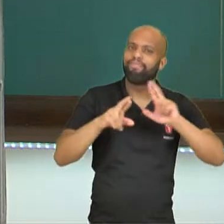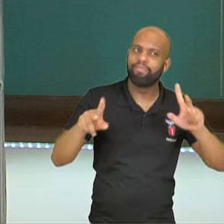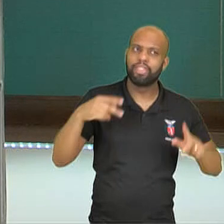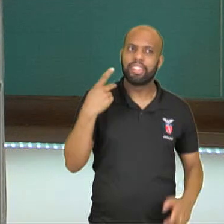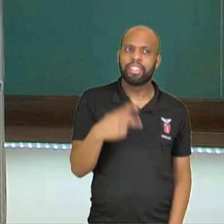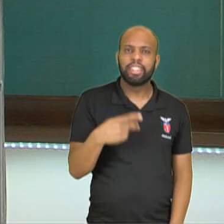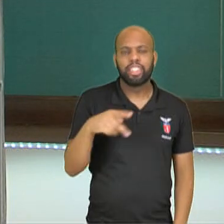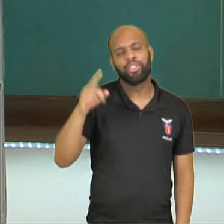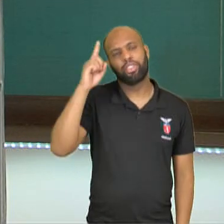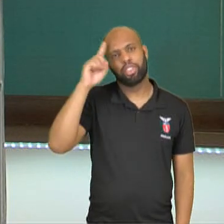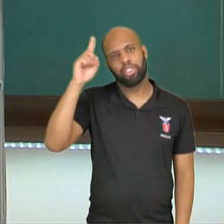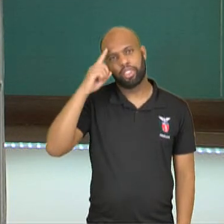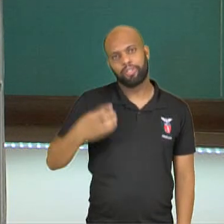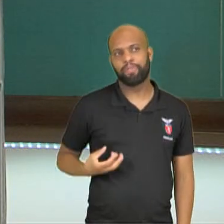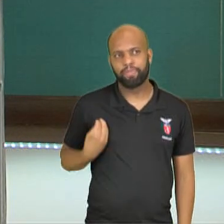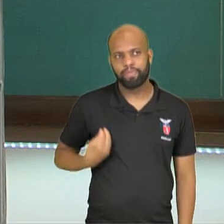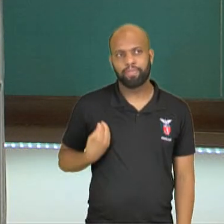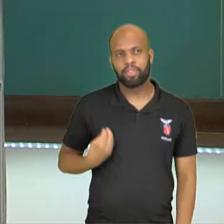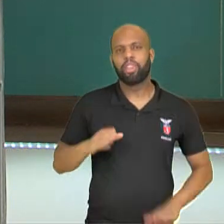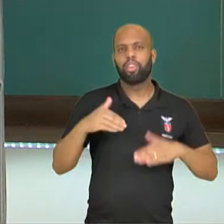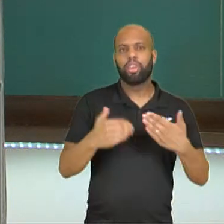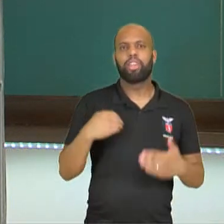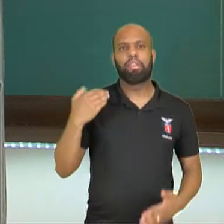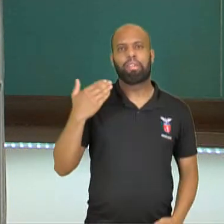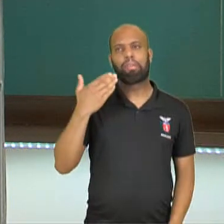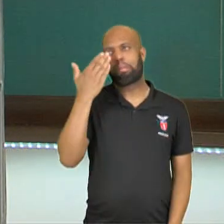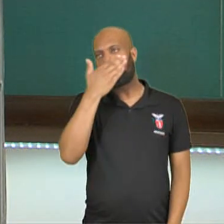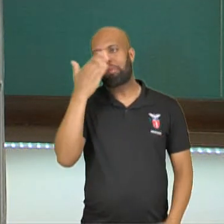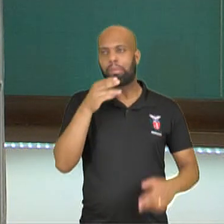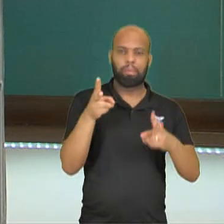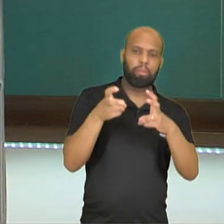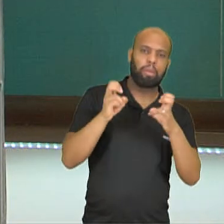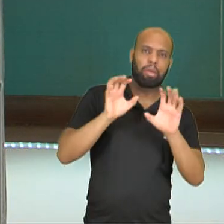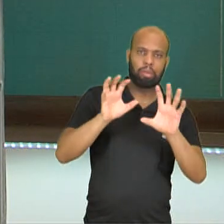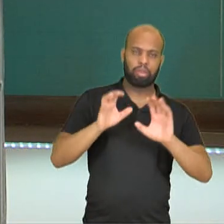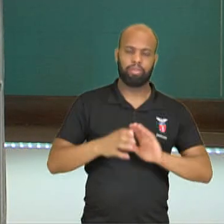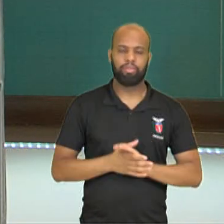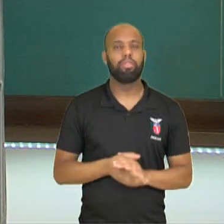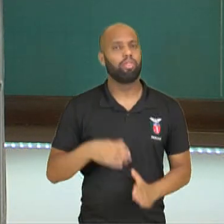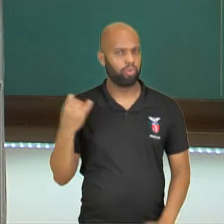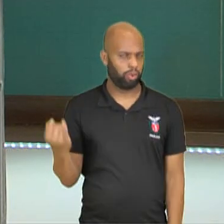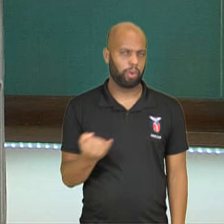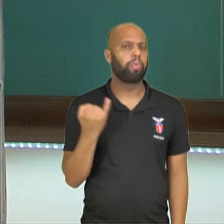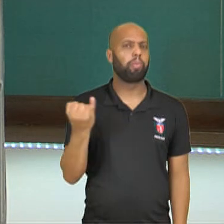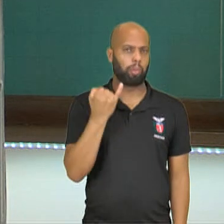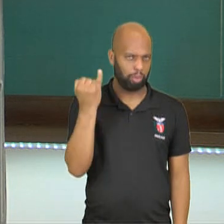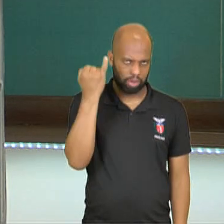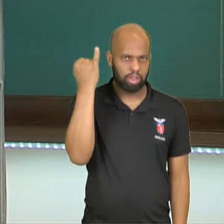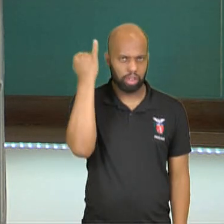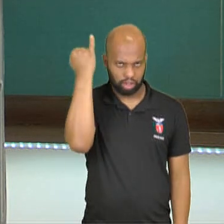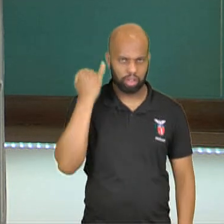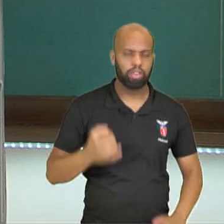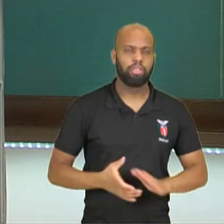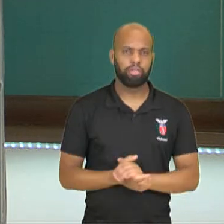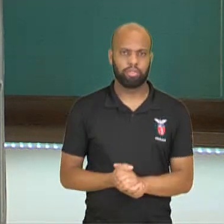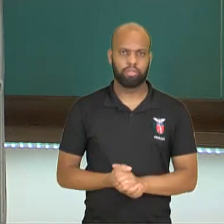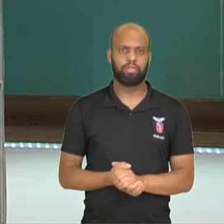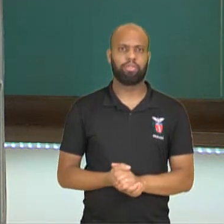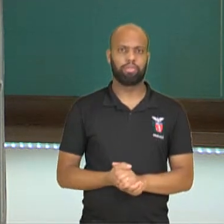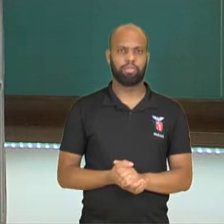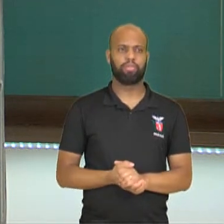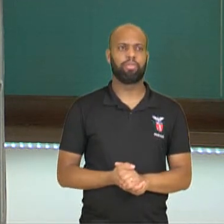horários presentes na nossa vida. E muitas vezes a gente nem se dá conta dessa importância dessa participação dos fusos horários.